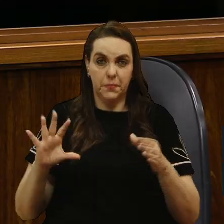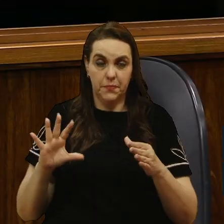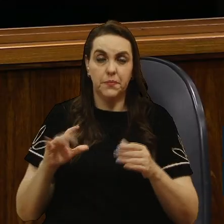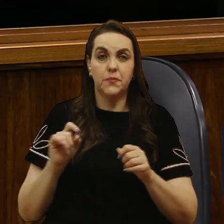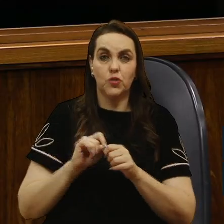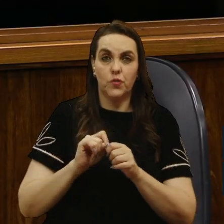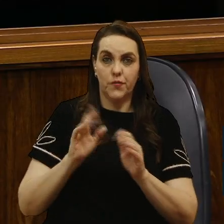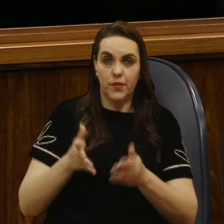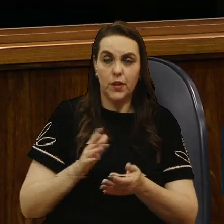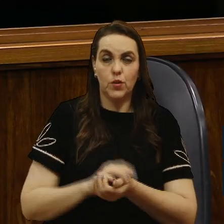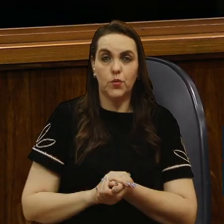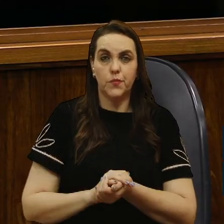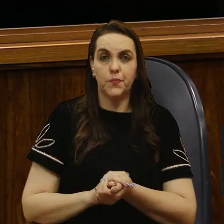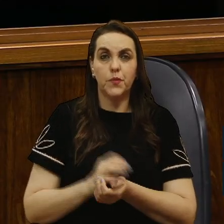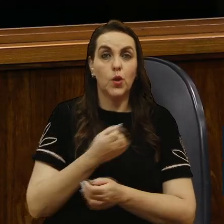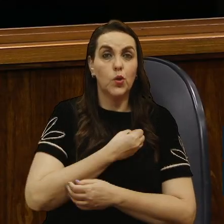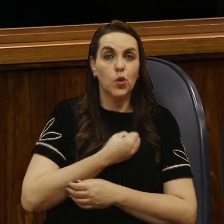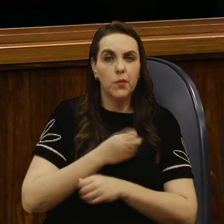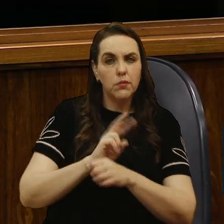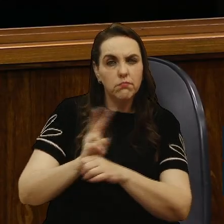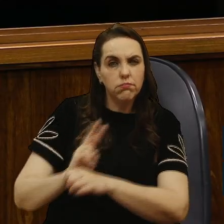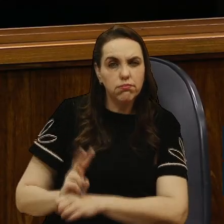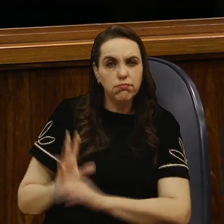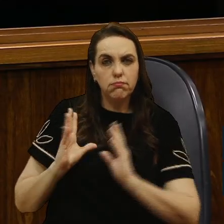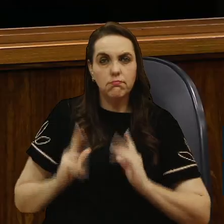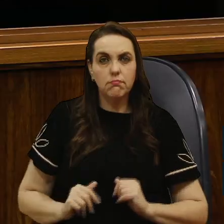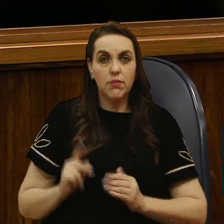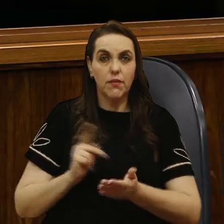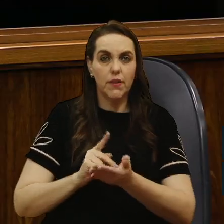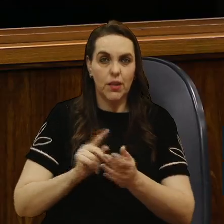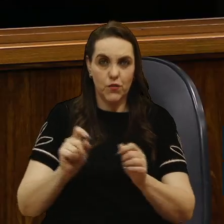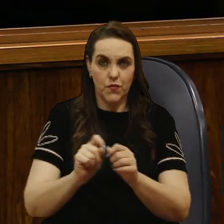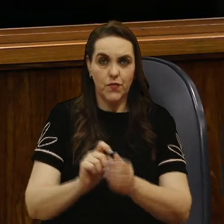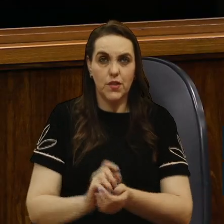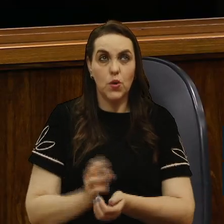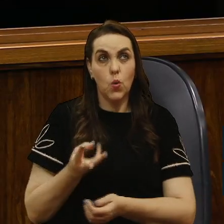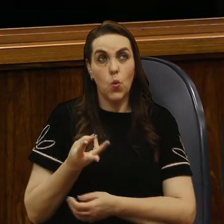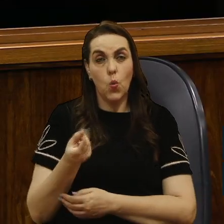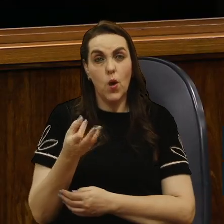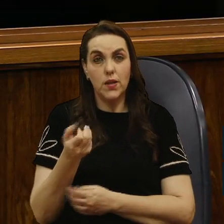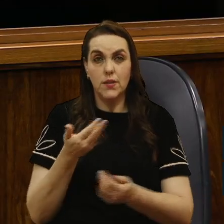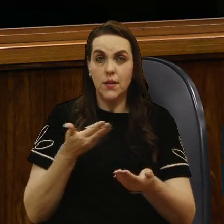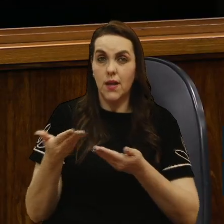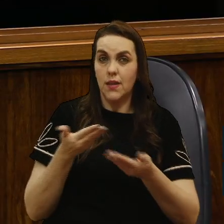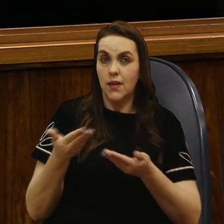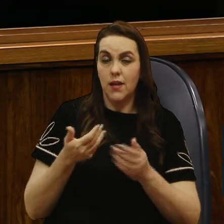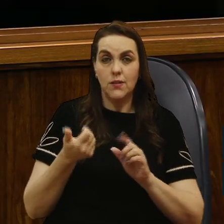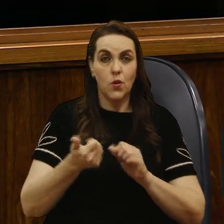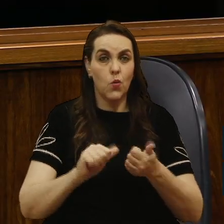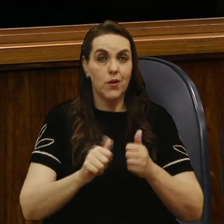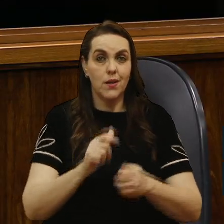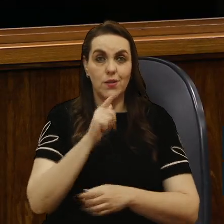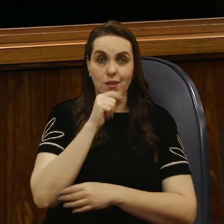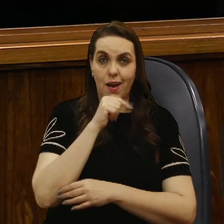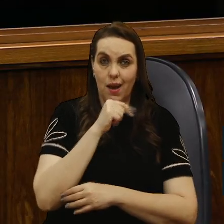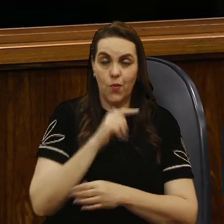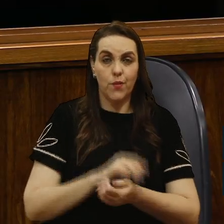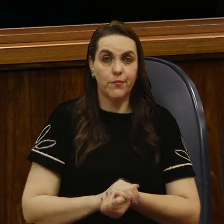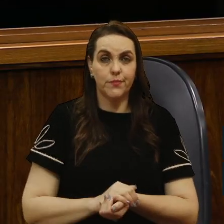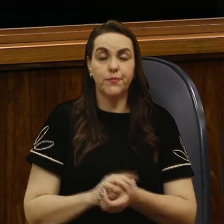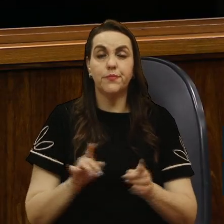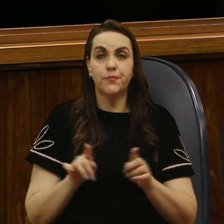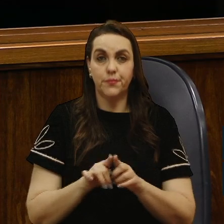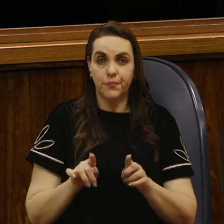realizados, números de inspeções sanitárias efetuadas, quantidade de análise da qualidade da água realizada